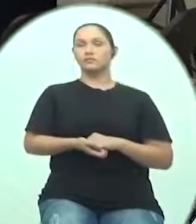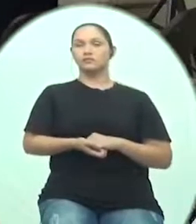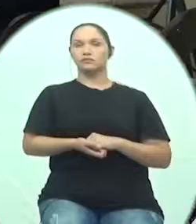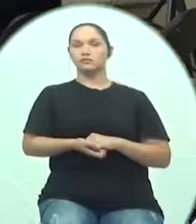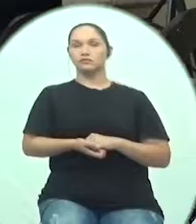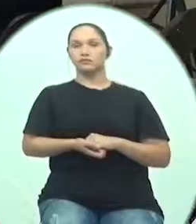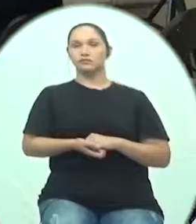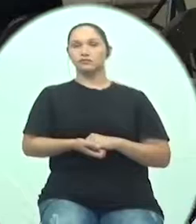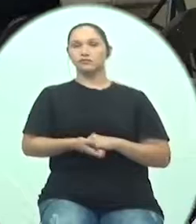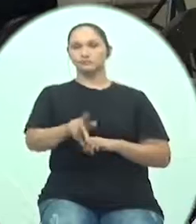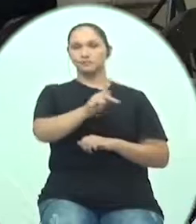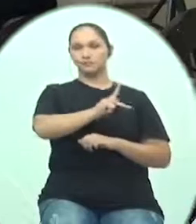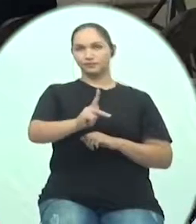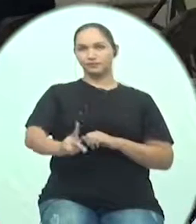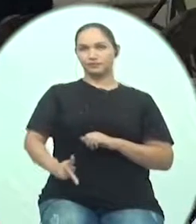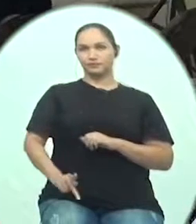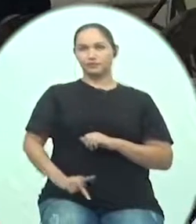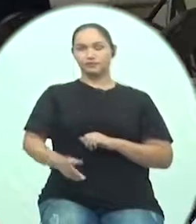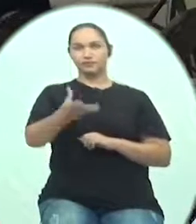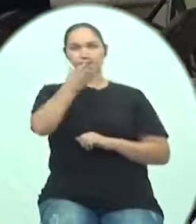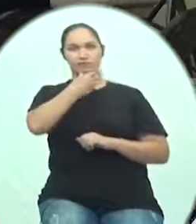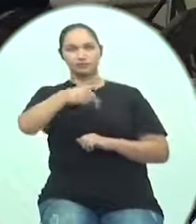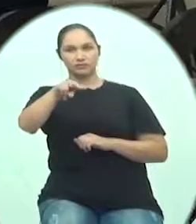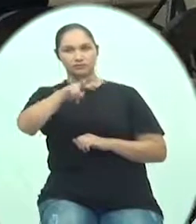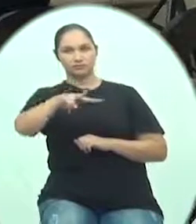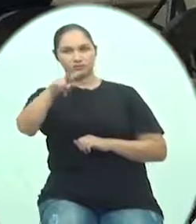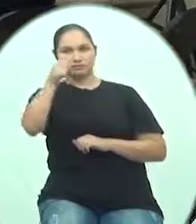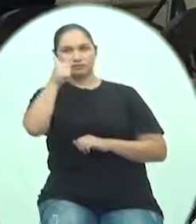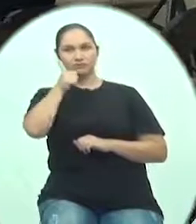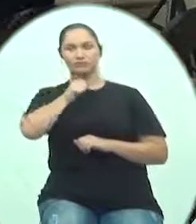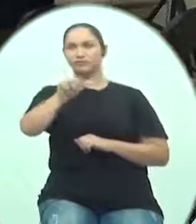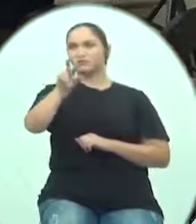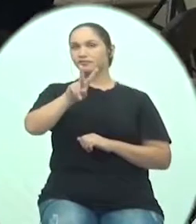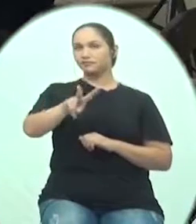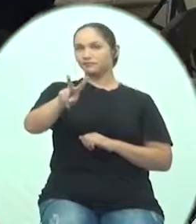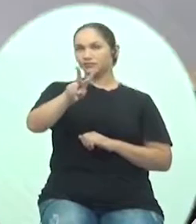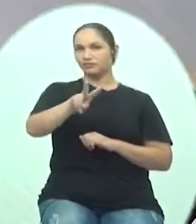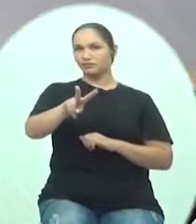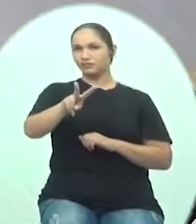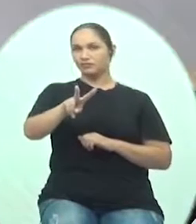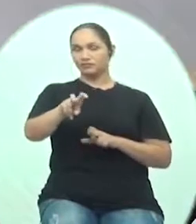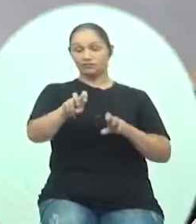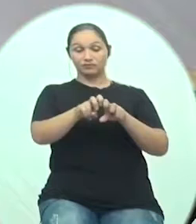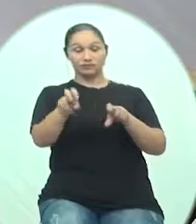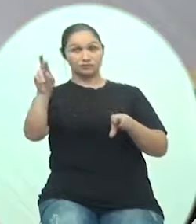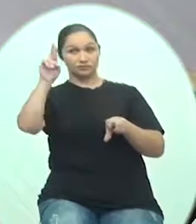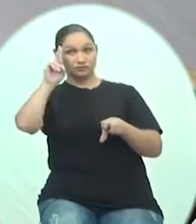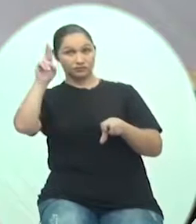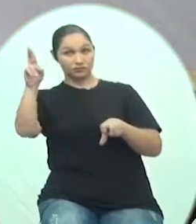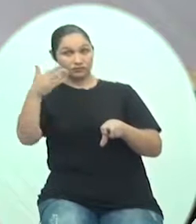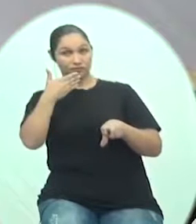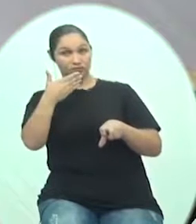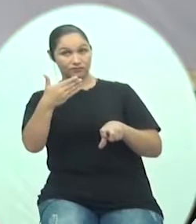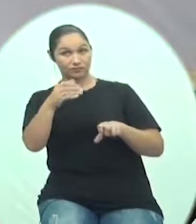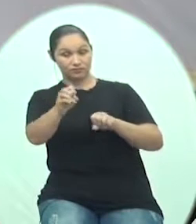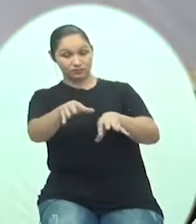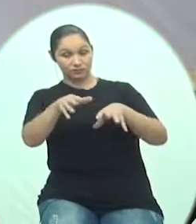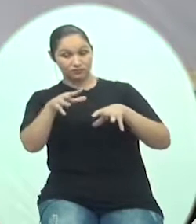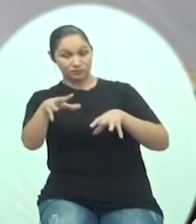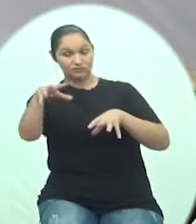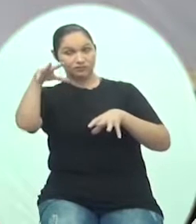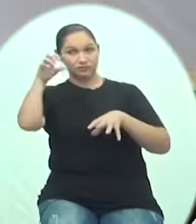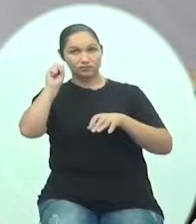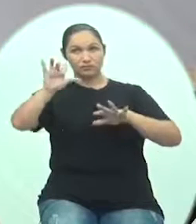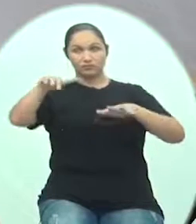senhor presidente senhores vereadores senhoras vereadoras requer-se à mesa ouvindo ao plenário e na forma